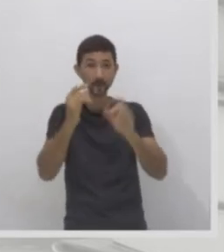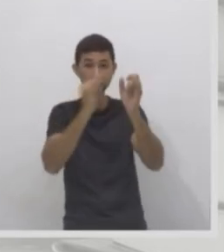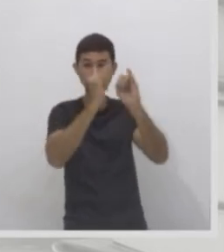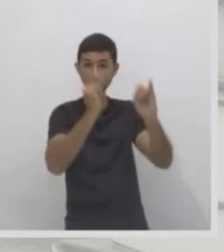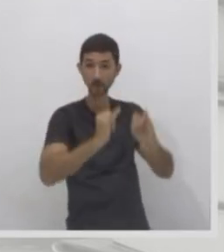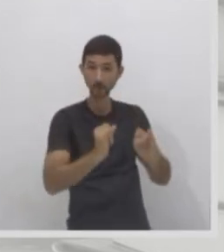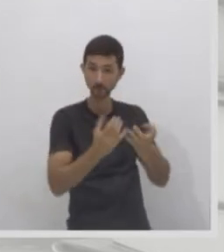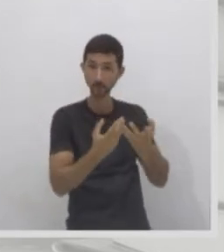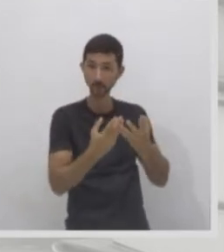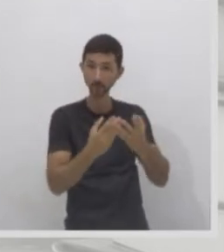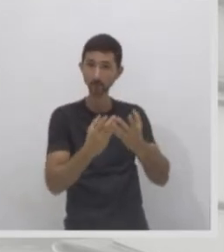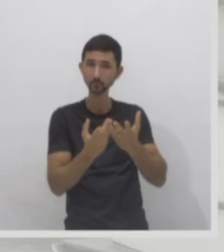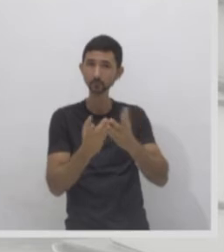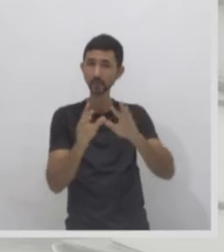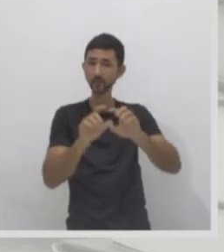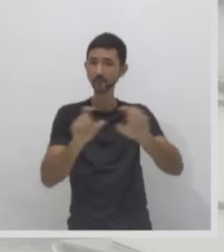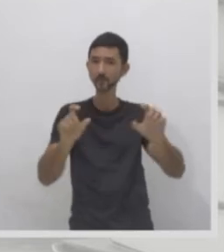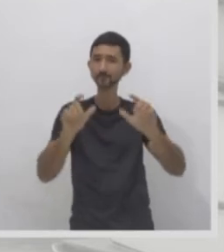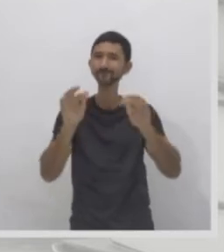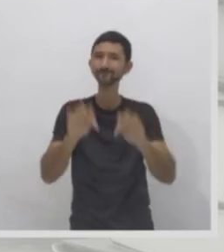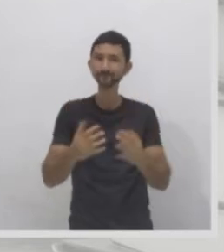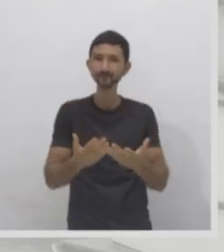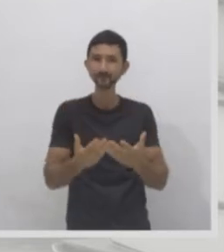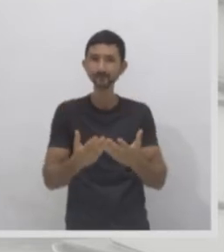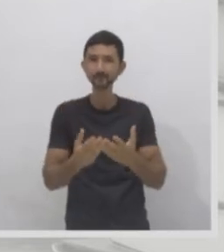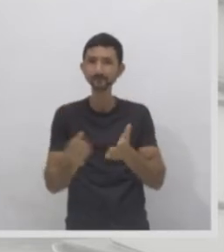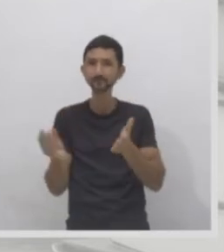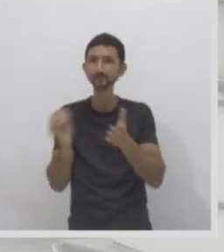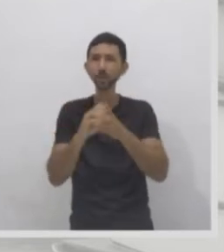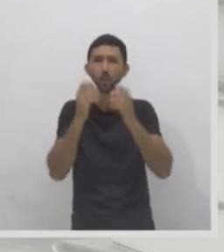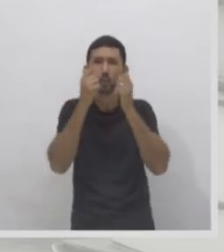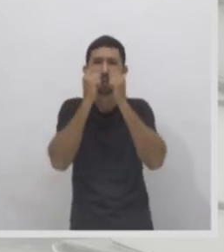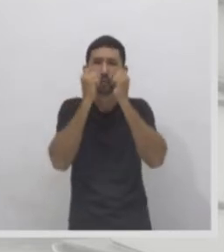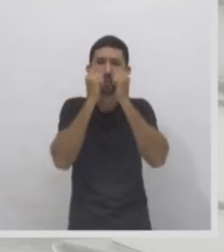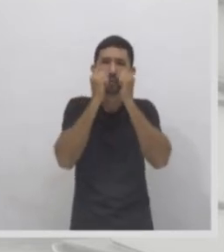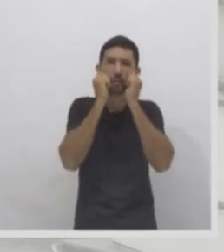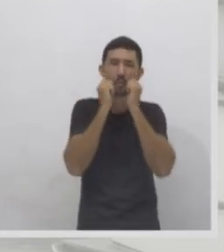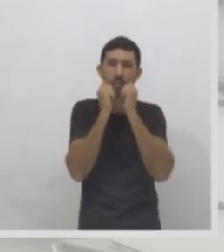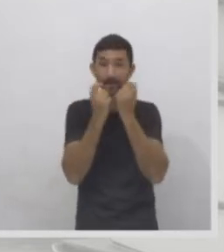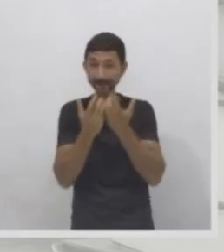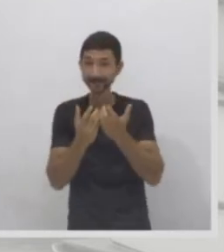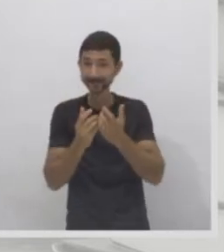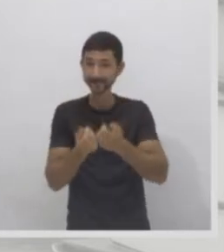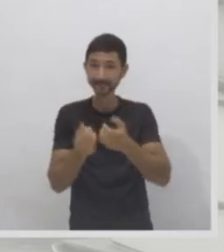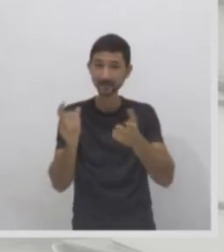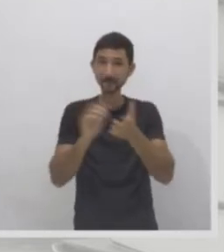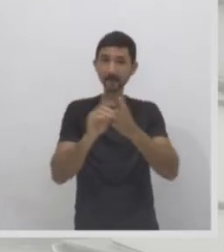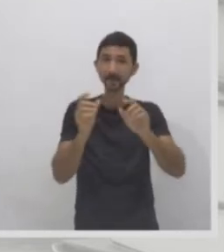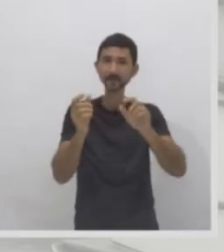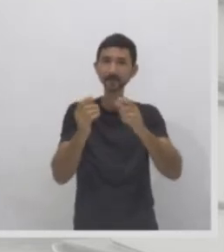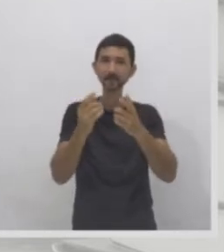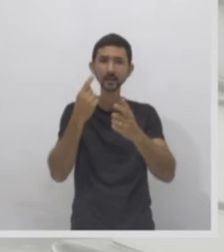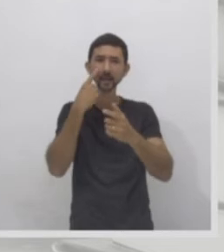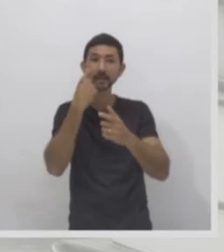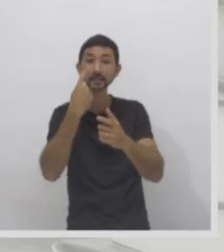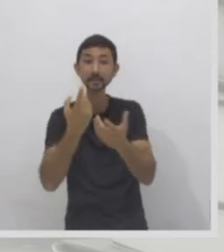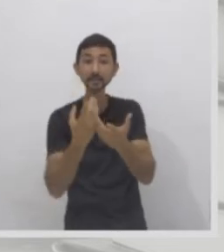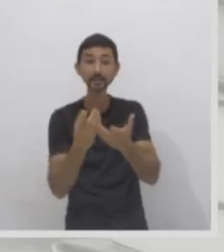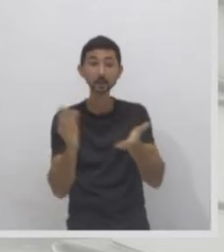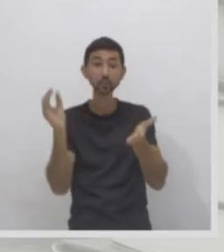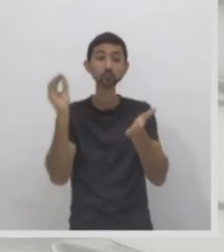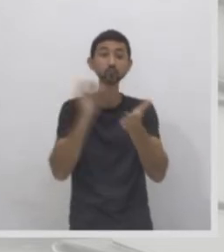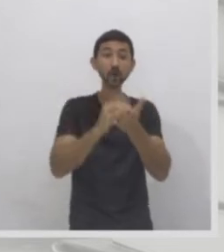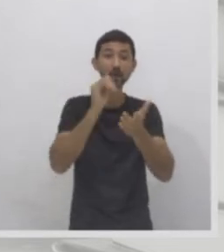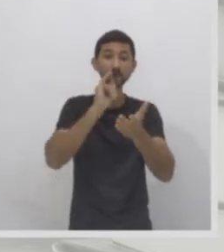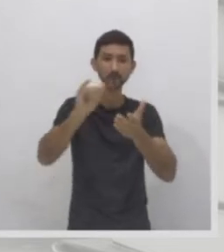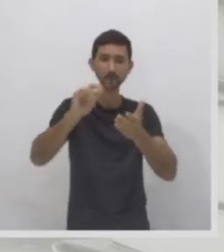momento, poderia encerrar a frase, mas super fofinho aparece exatamente porque é a intenção do produtor do texto dar uma